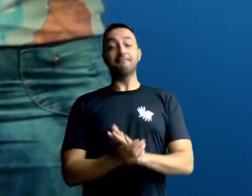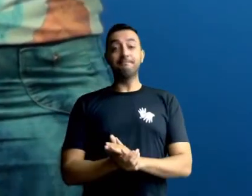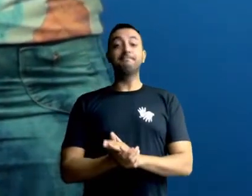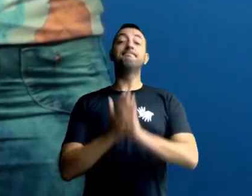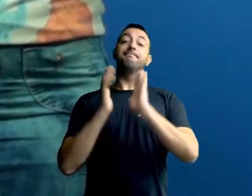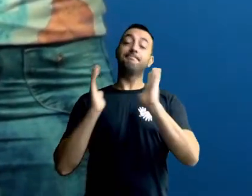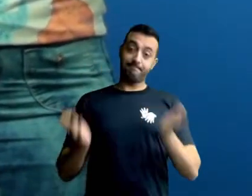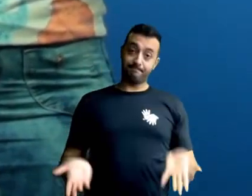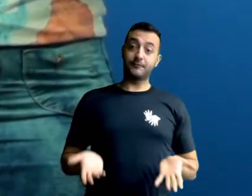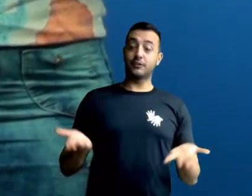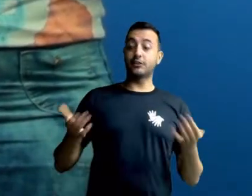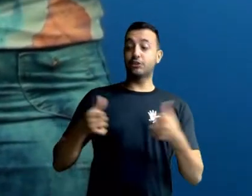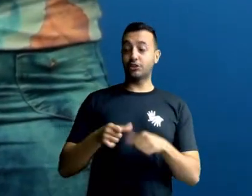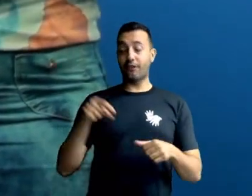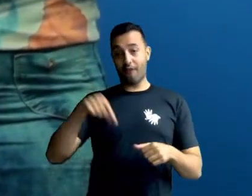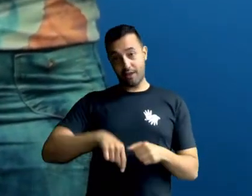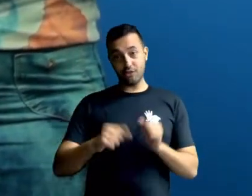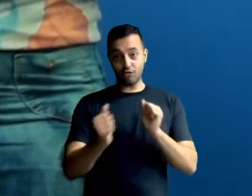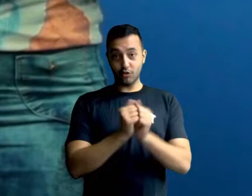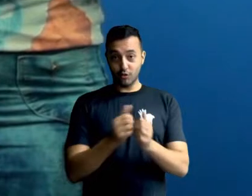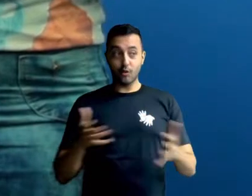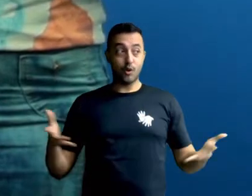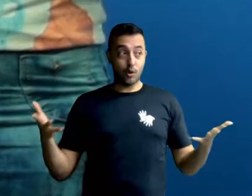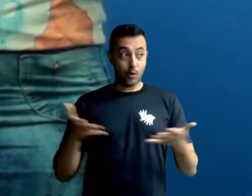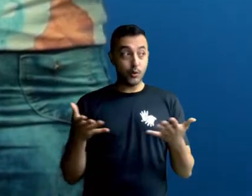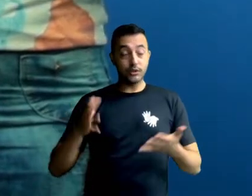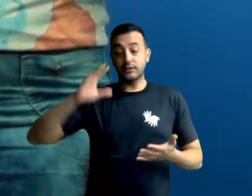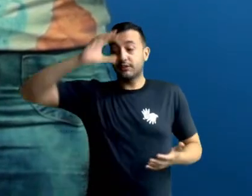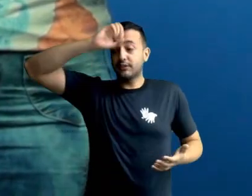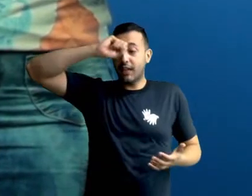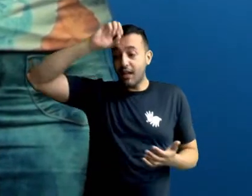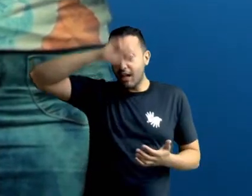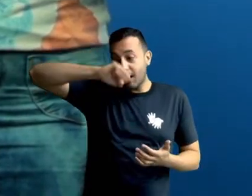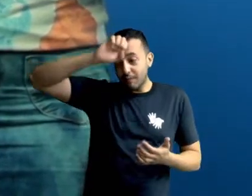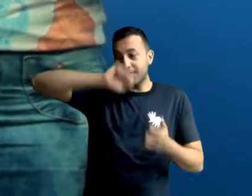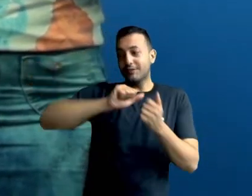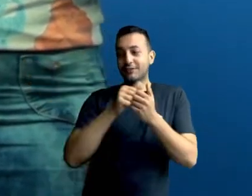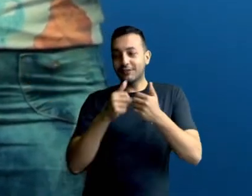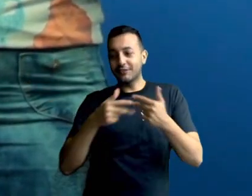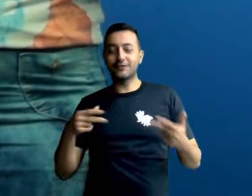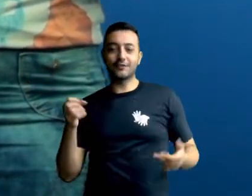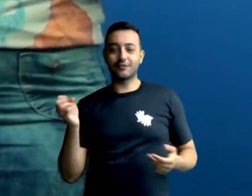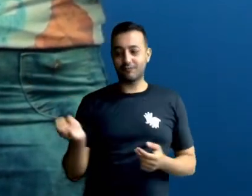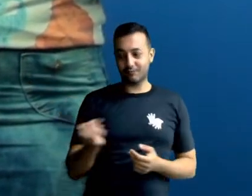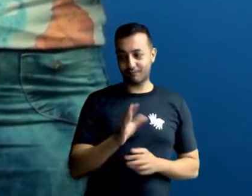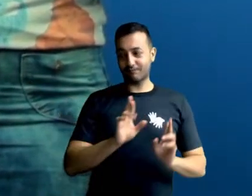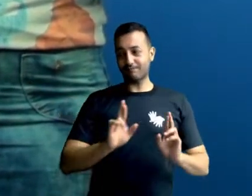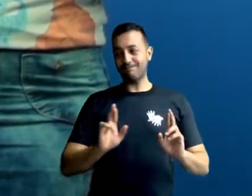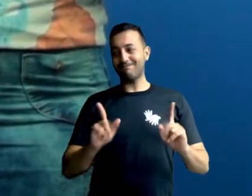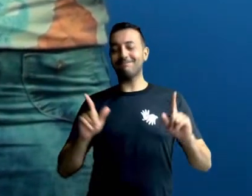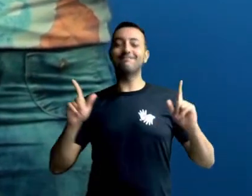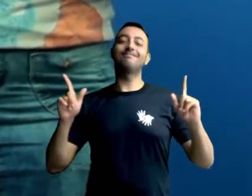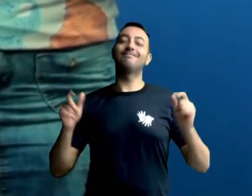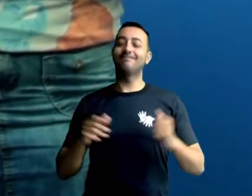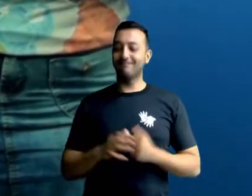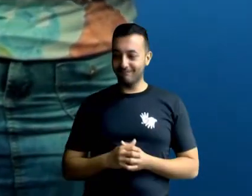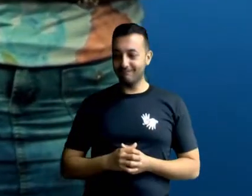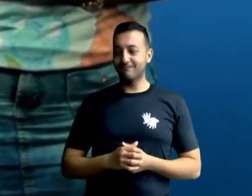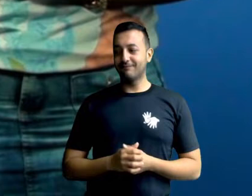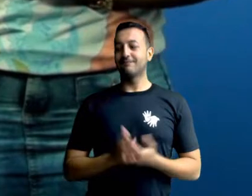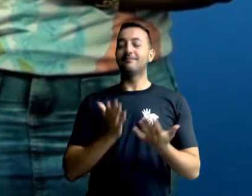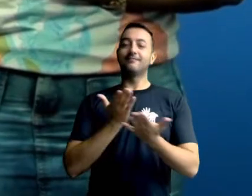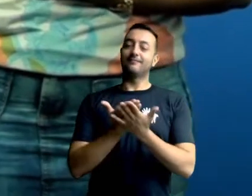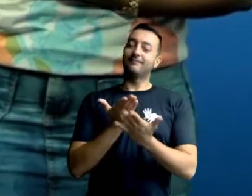também. Então, estamos aqui juntinhos hoje para aprender coisas novas e